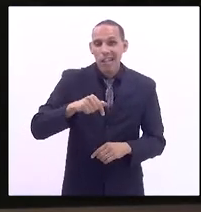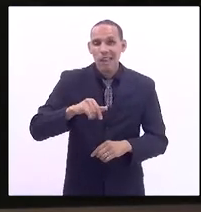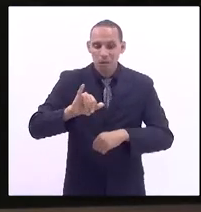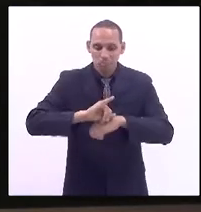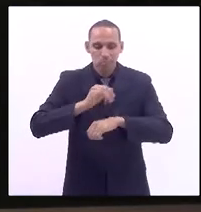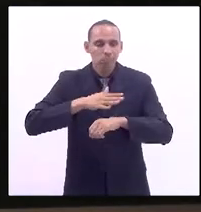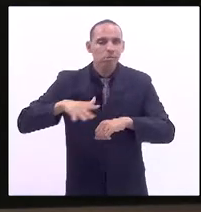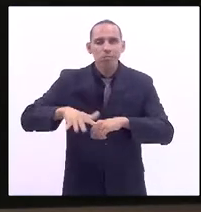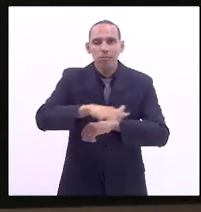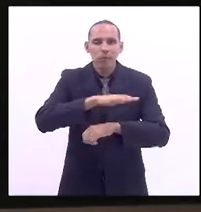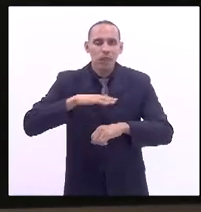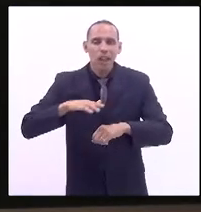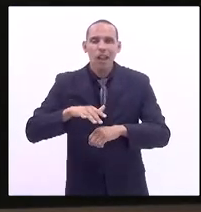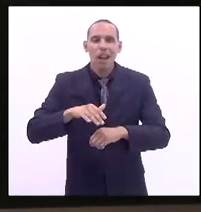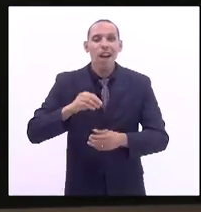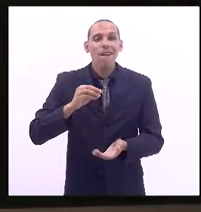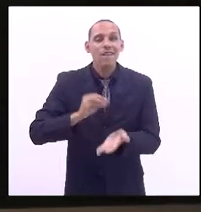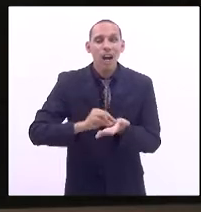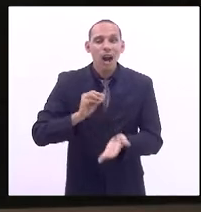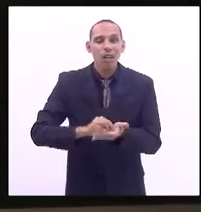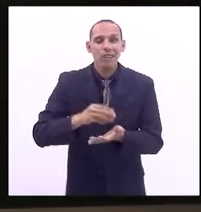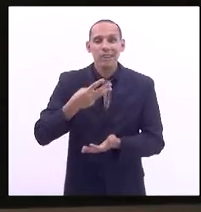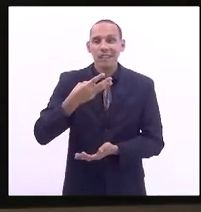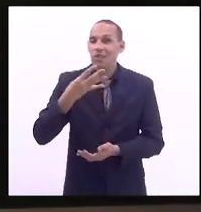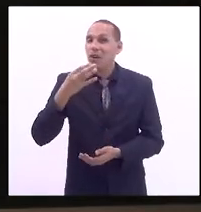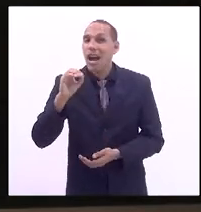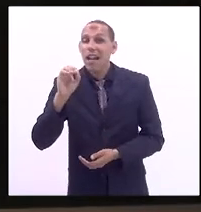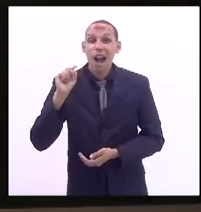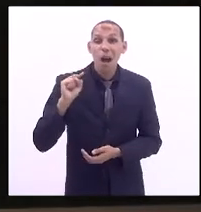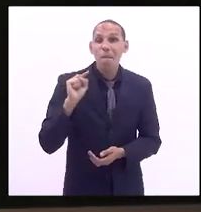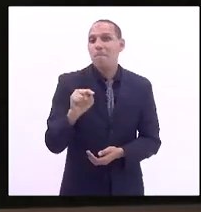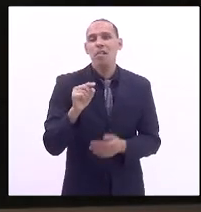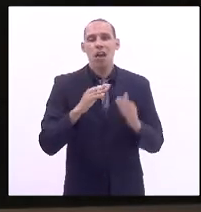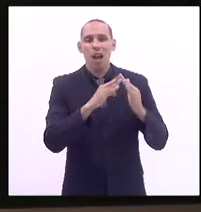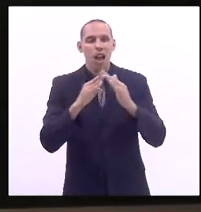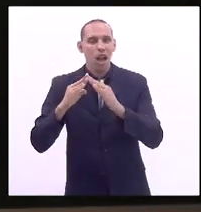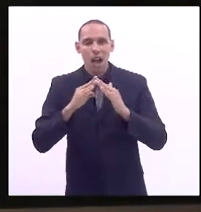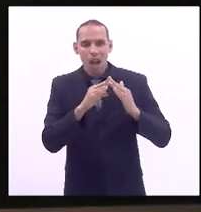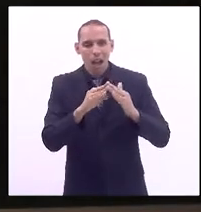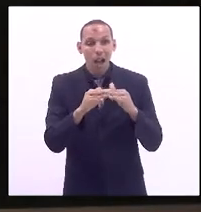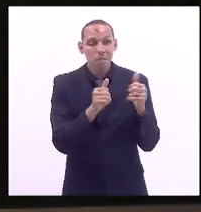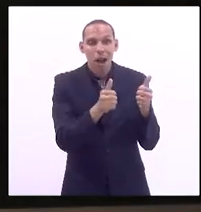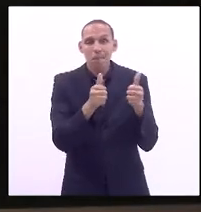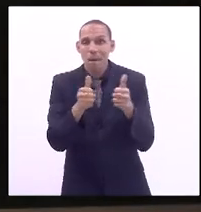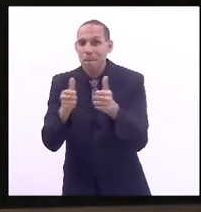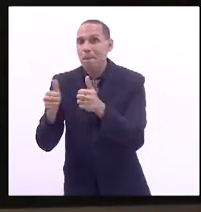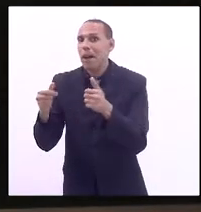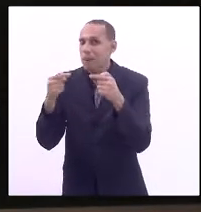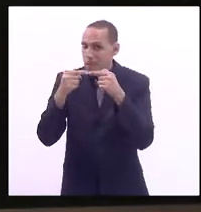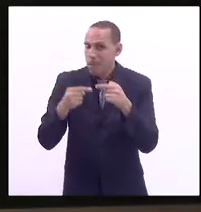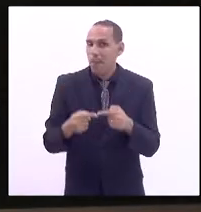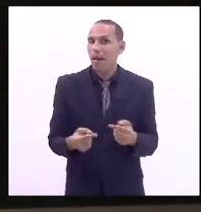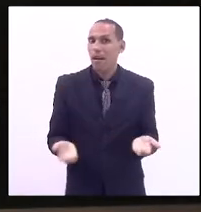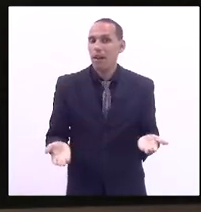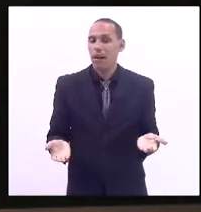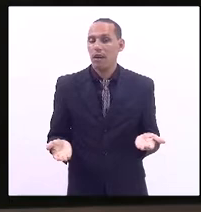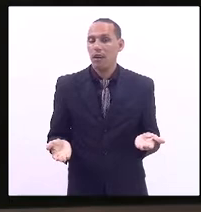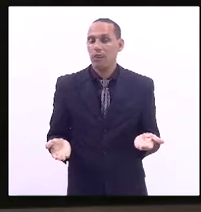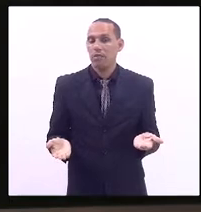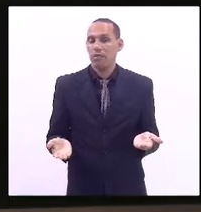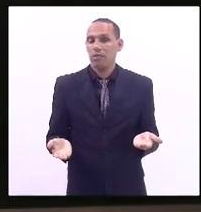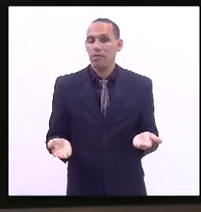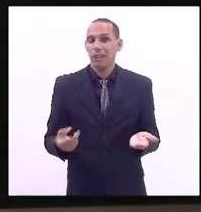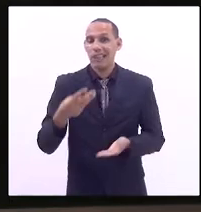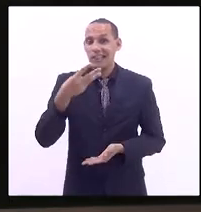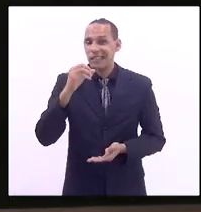há um déficit de 340 mil moradias em condições adequadas não é